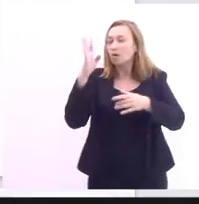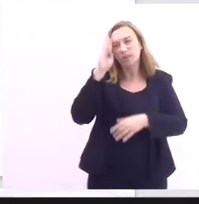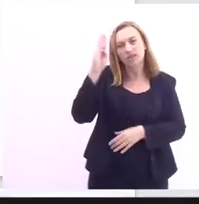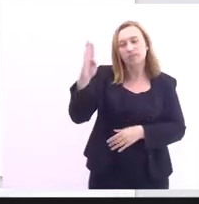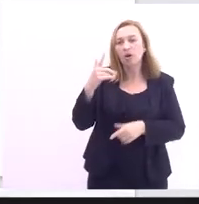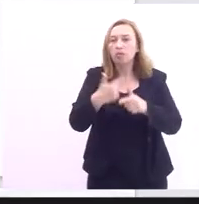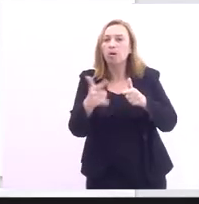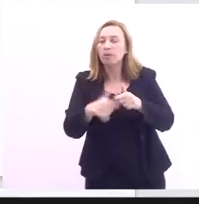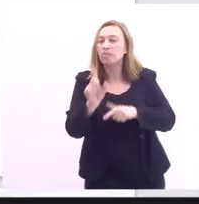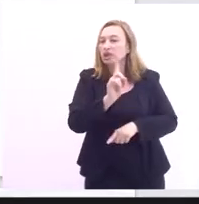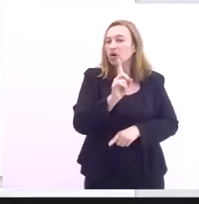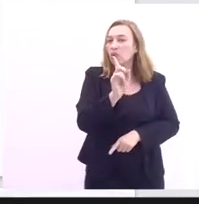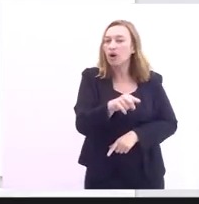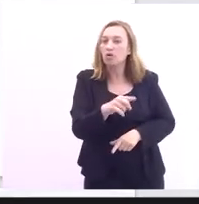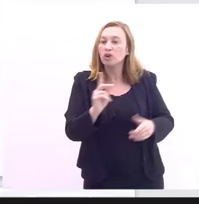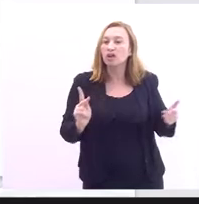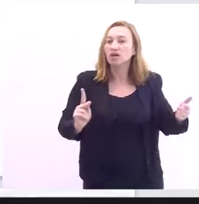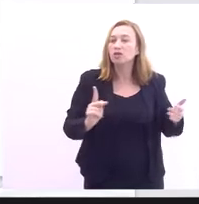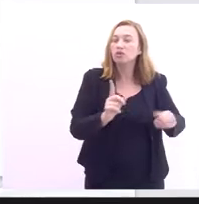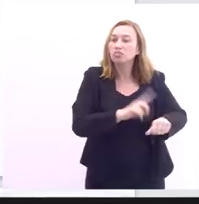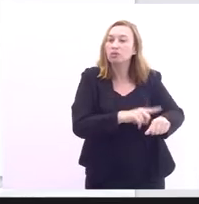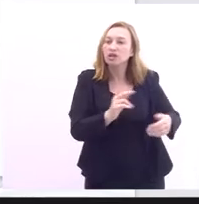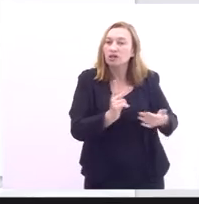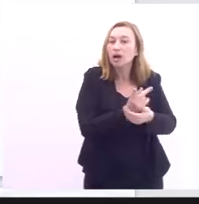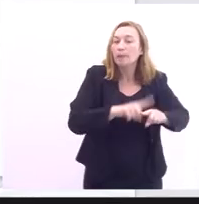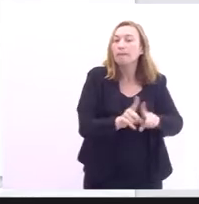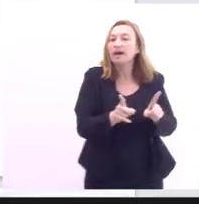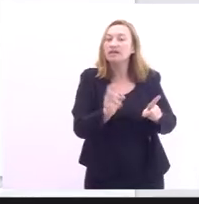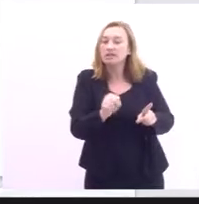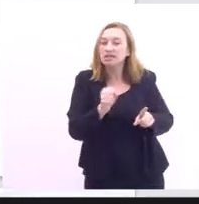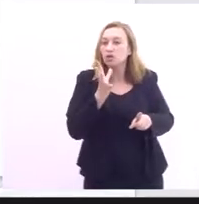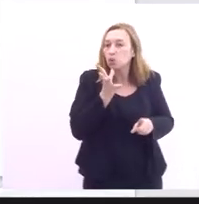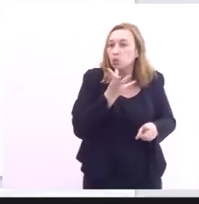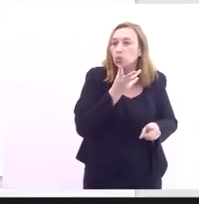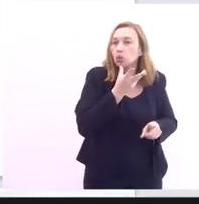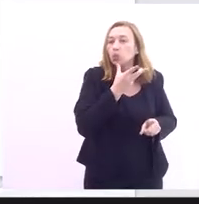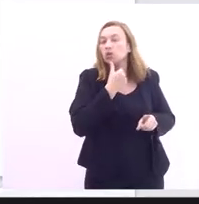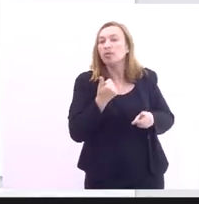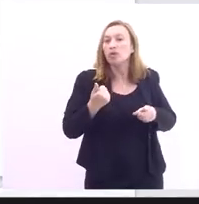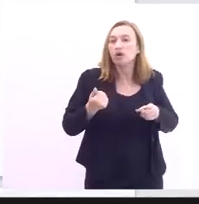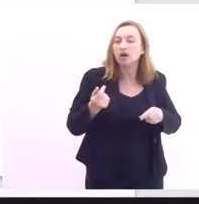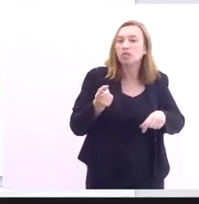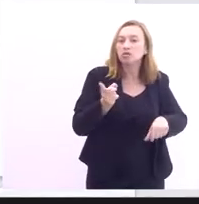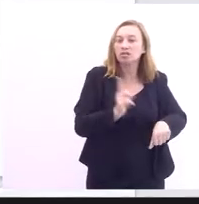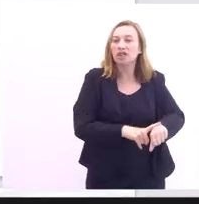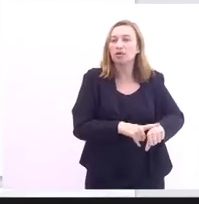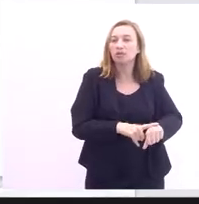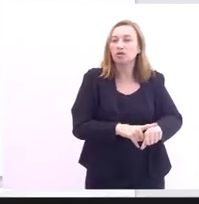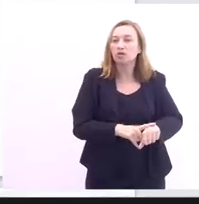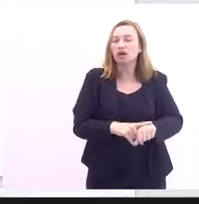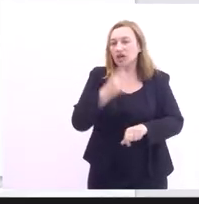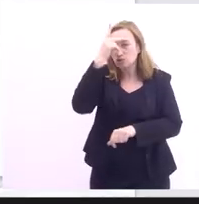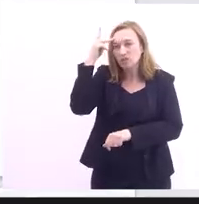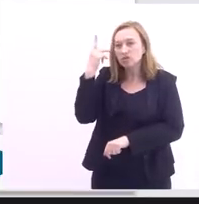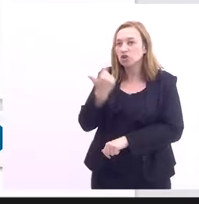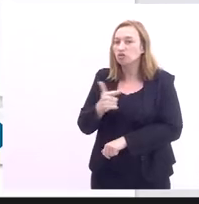não é a frequência em que ocorre as interrupções, mas sim a duração, o tempo em que o consumidor fica sem energia,